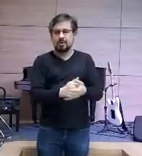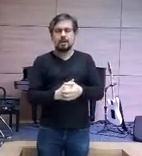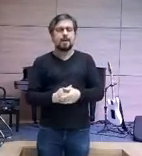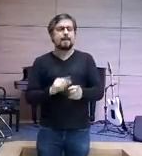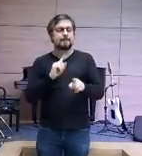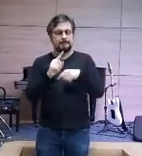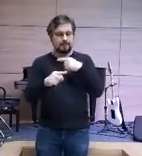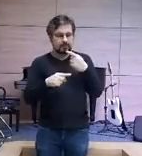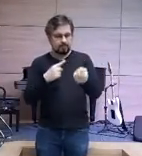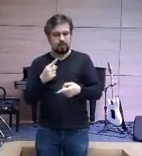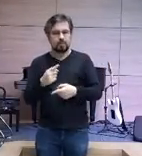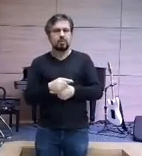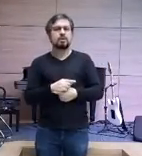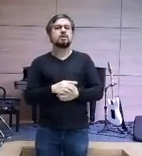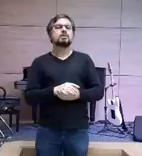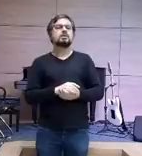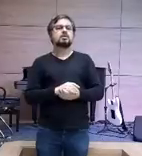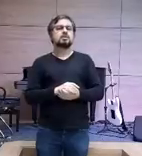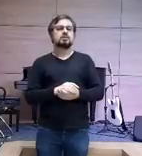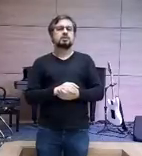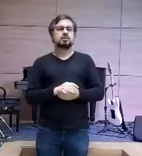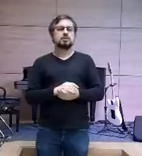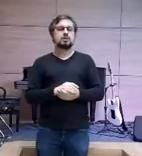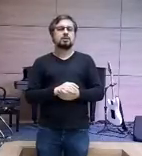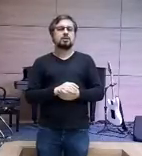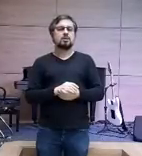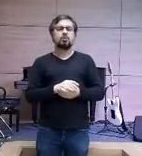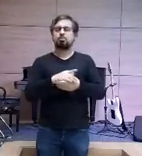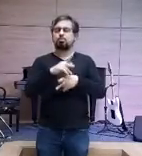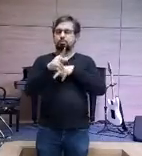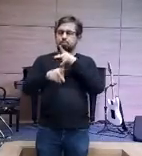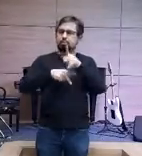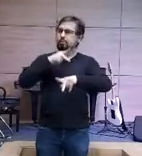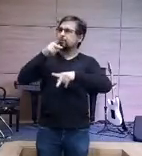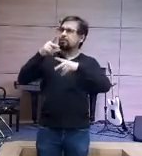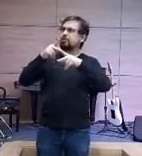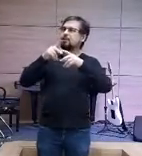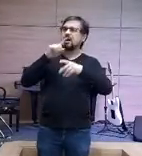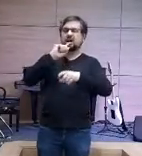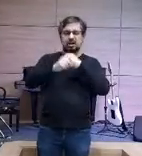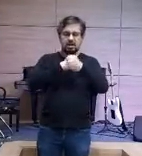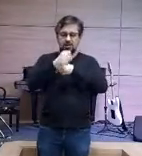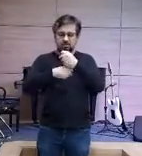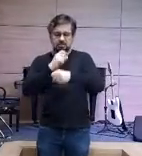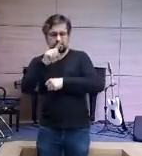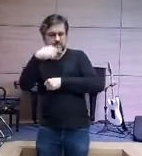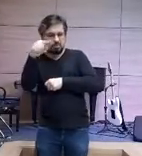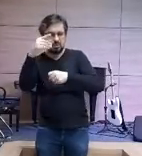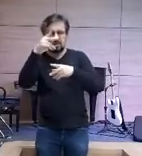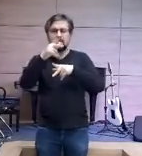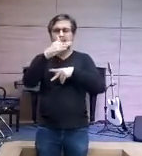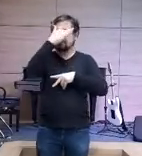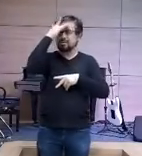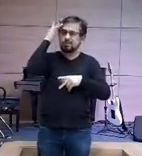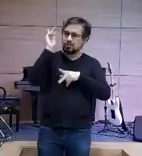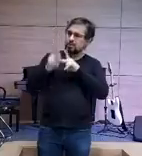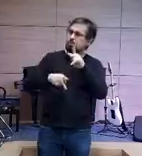logo em seguida não alguns anos o povo vai se esquecendo das maravilhas do senhor